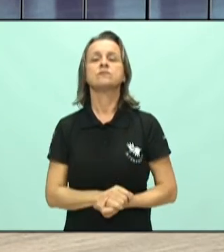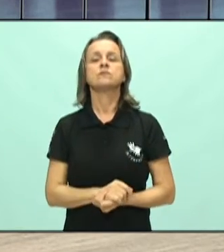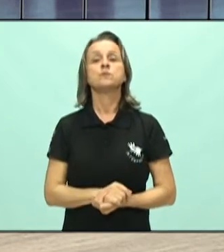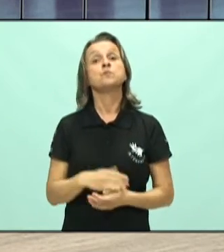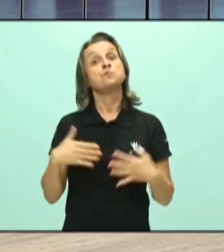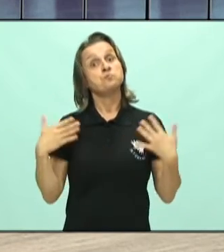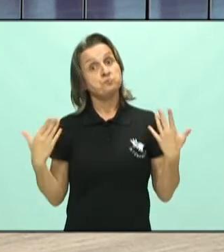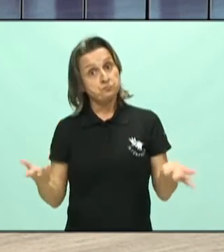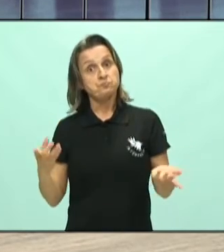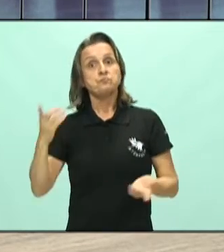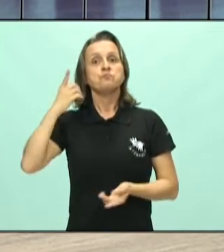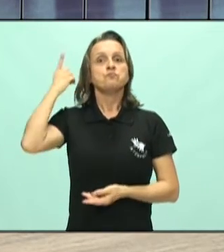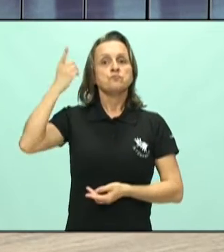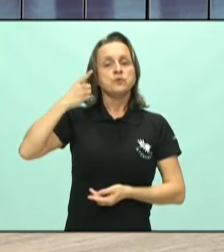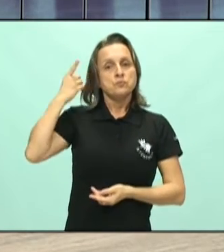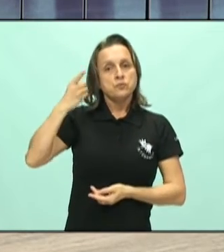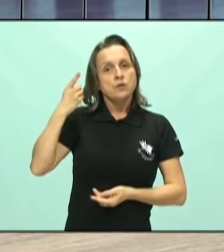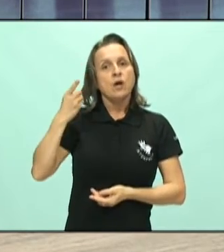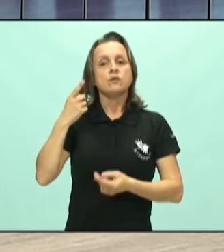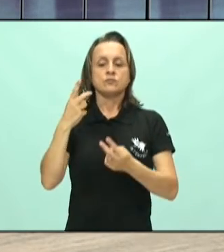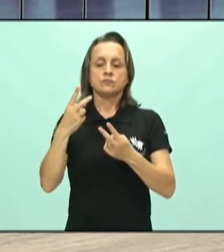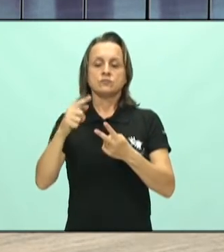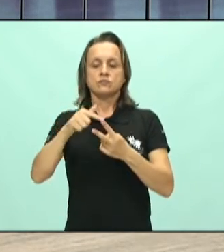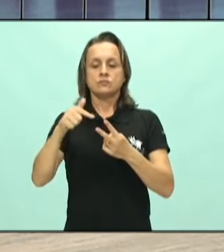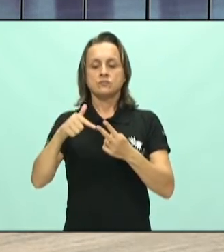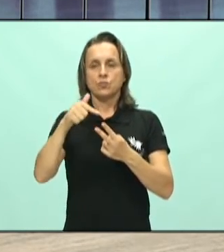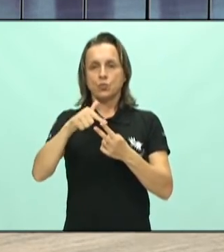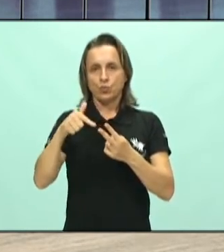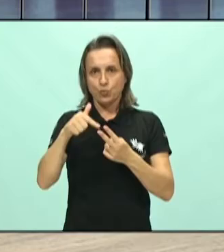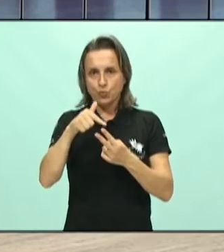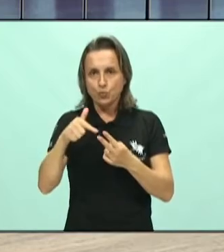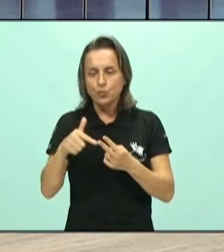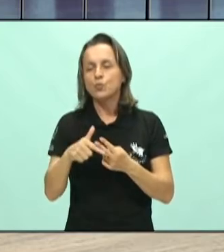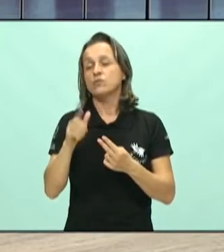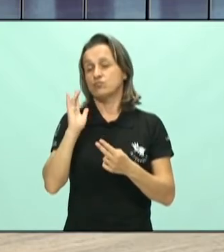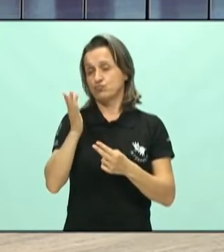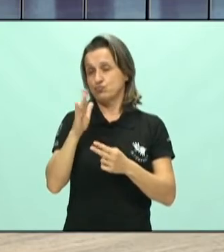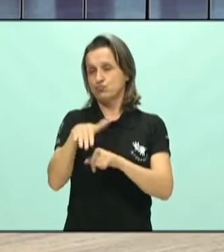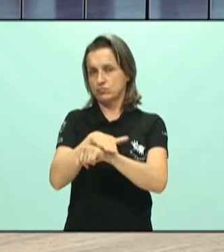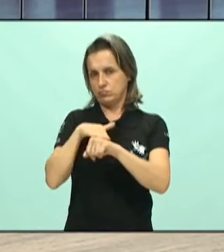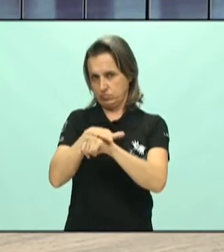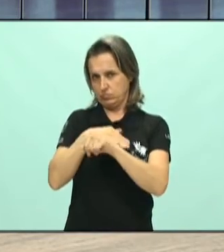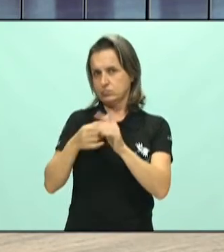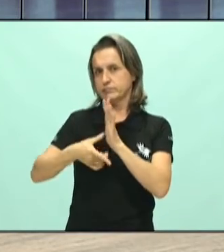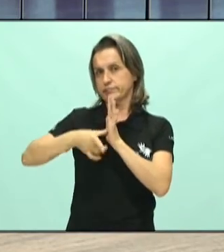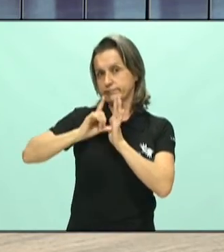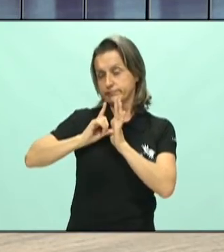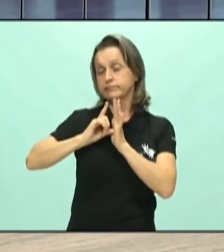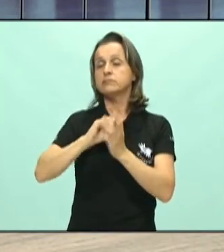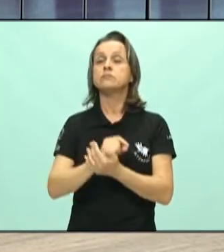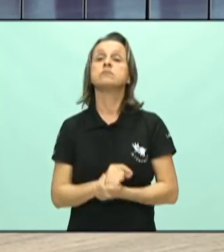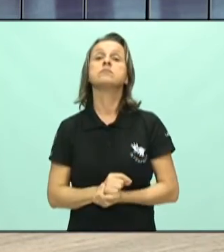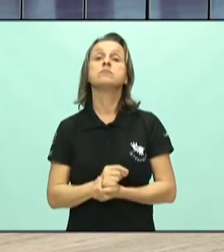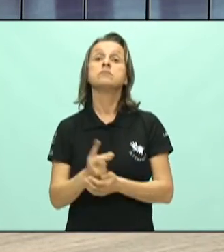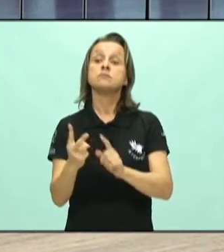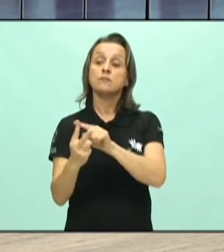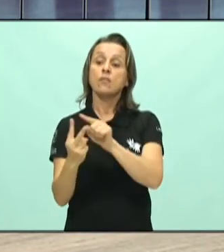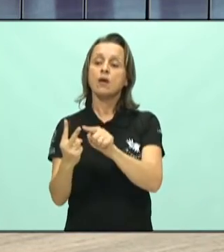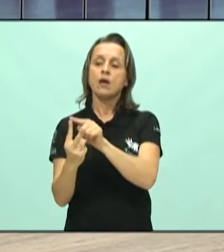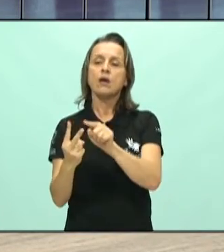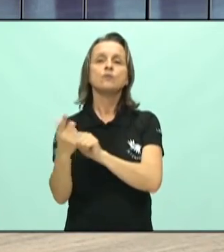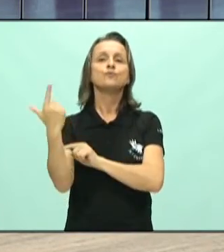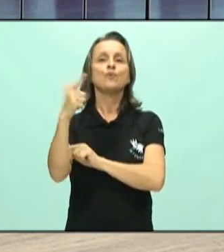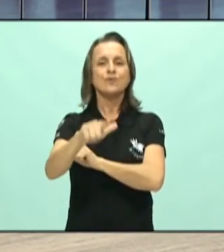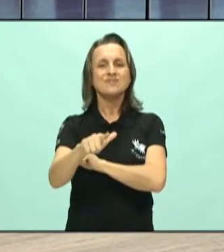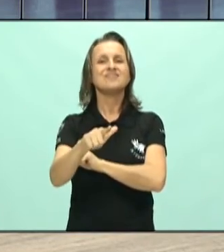o deputado, o Milton Obus, e a deputada Luciane Carminati, que nós conversamos várias vezes, eles conseguiram convencer